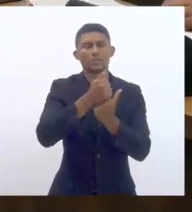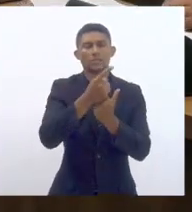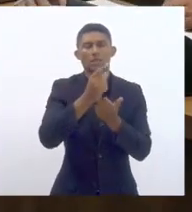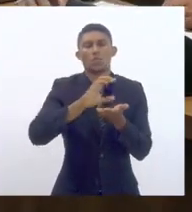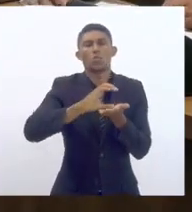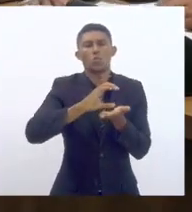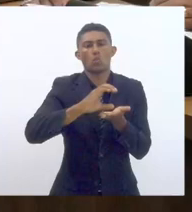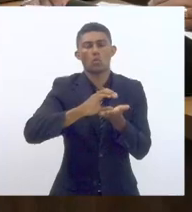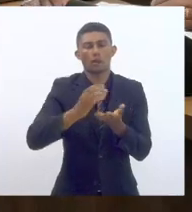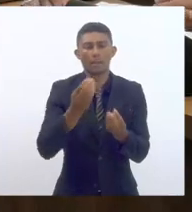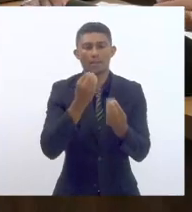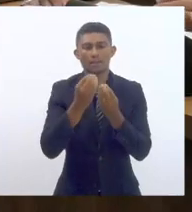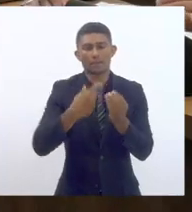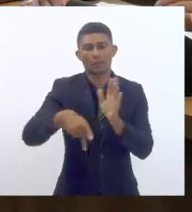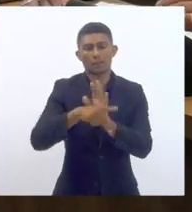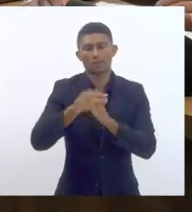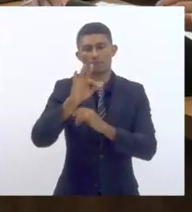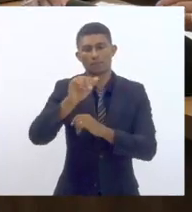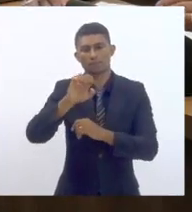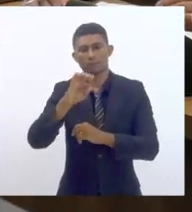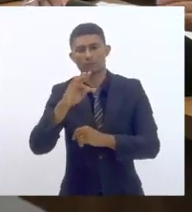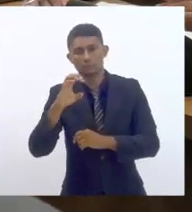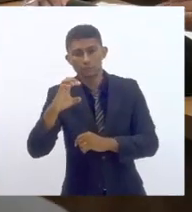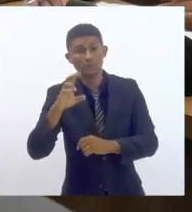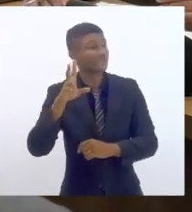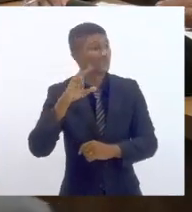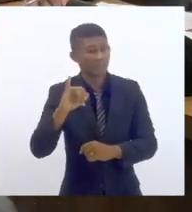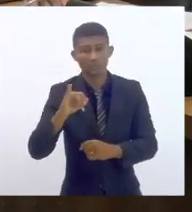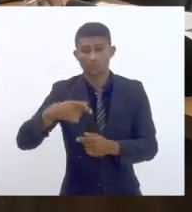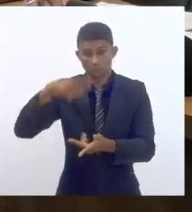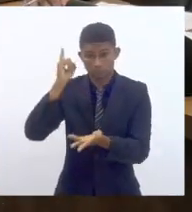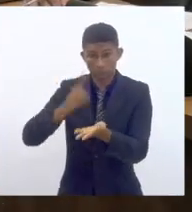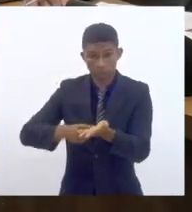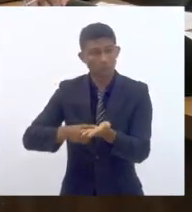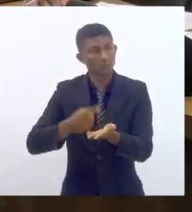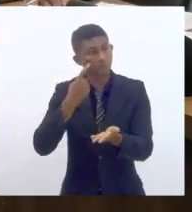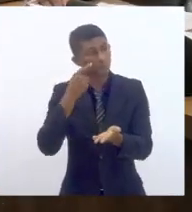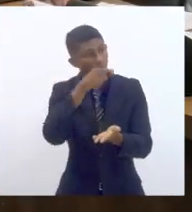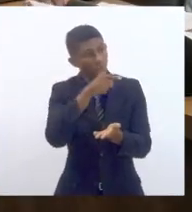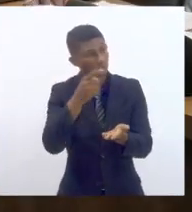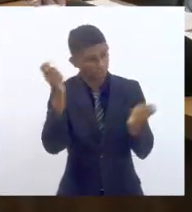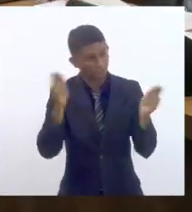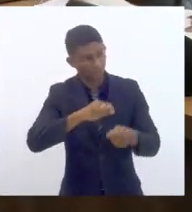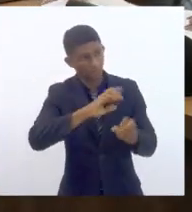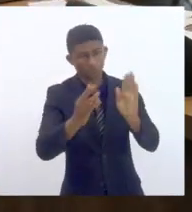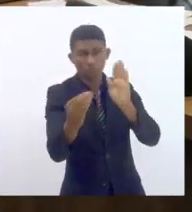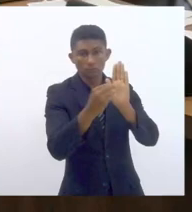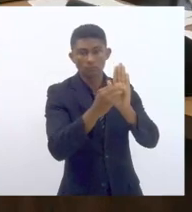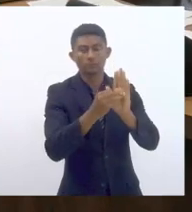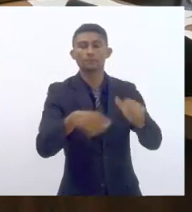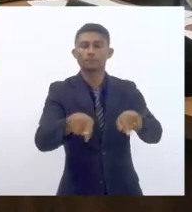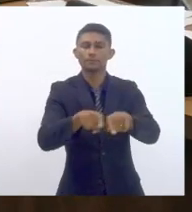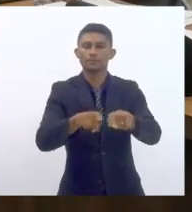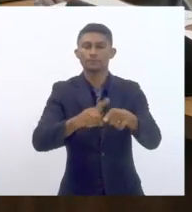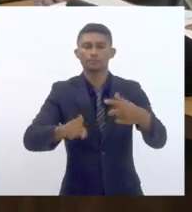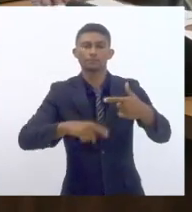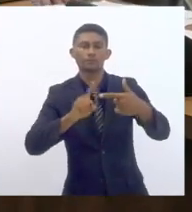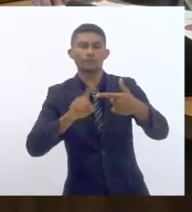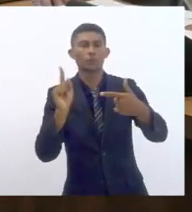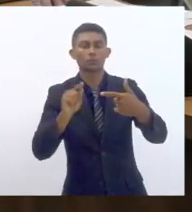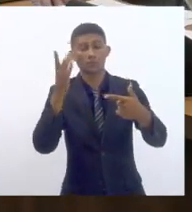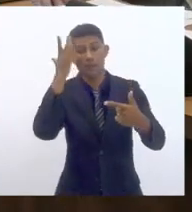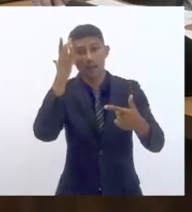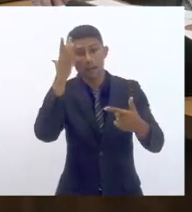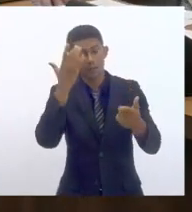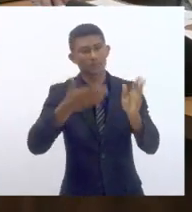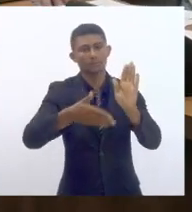Queria pedir a Vossa Excelência se pudesse, né, a gente chegando a esse acordo, encaminhar. Segundo, é que a gente está na pauta de amanhã a previsão de votar